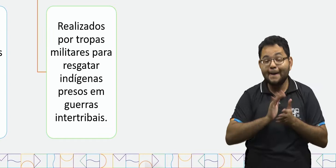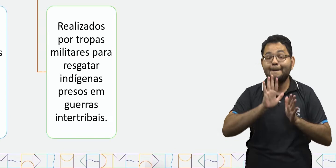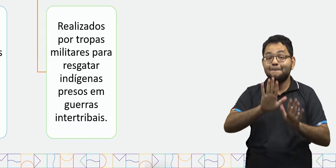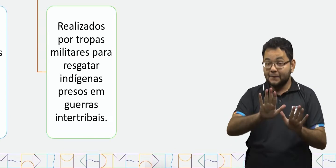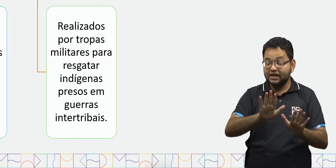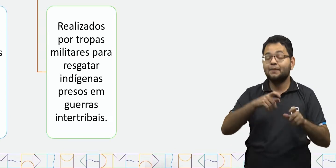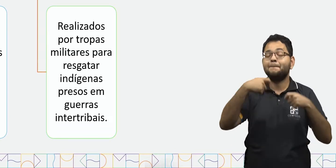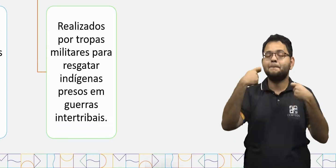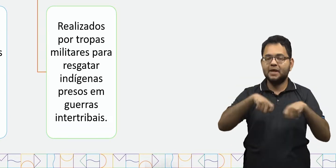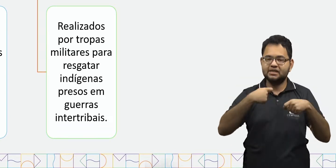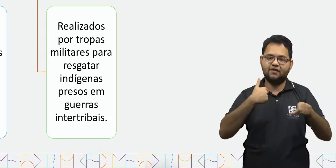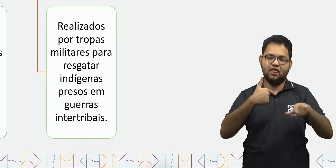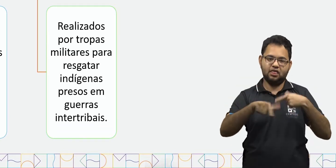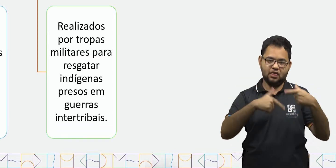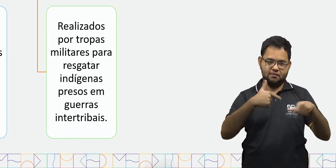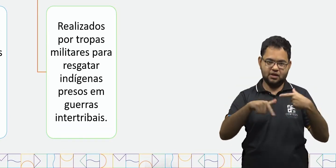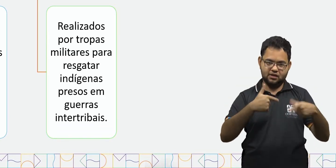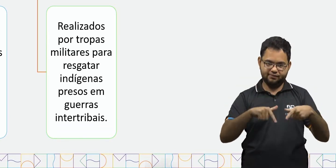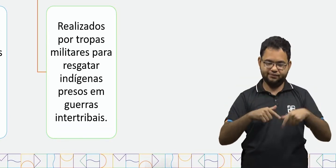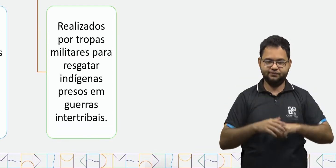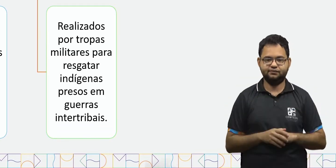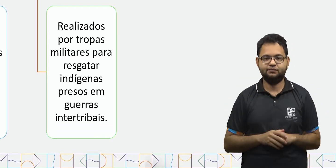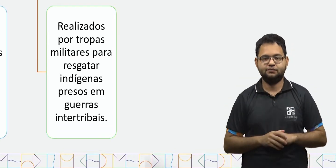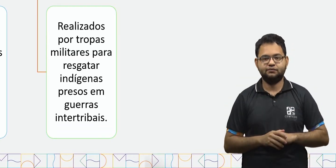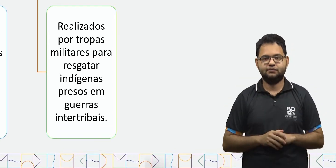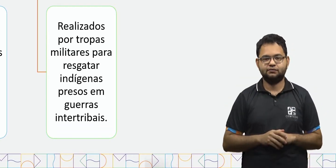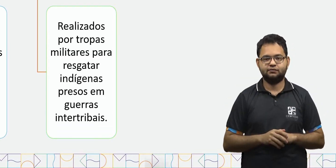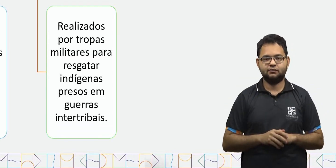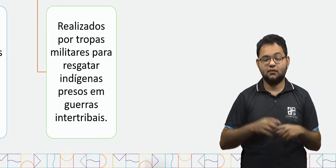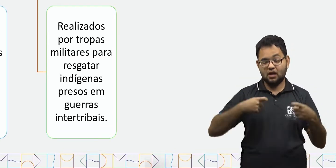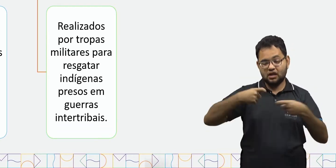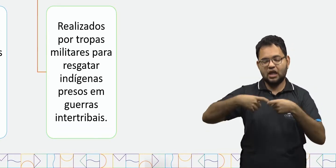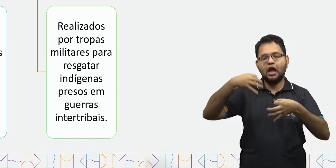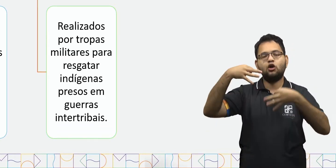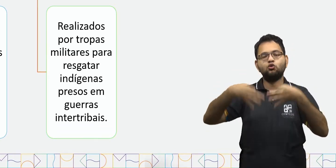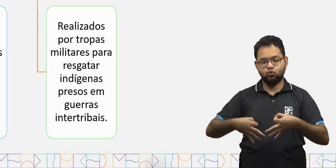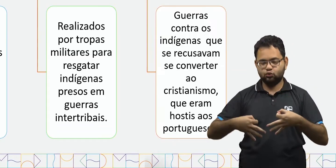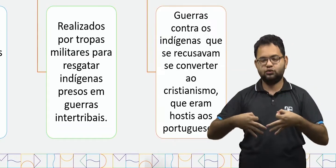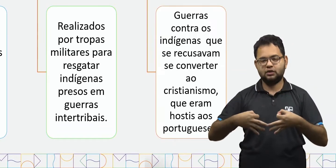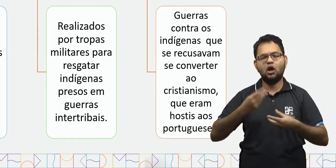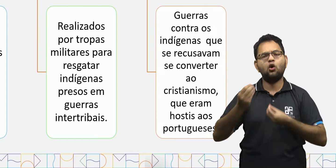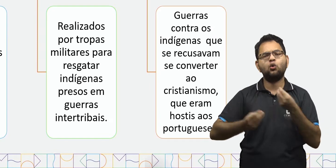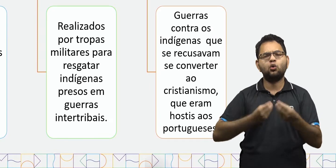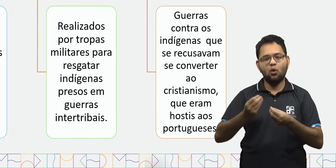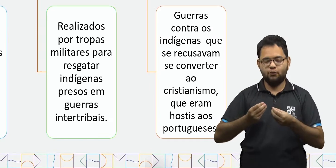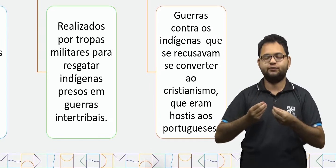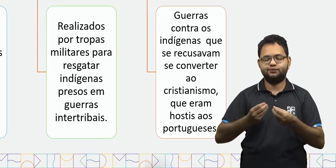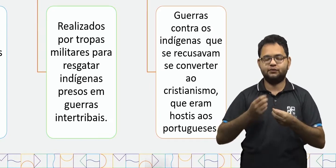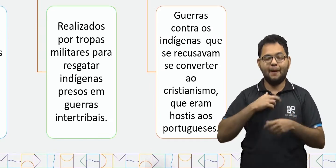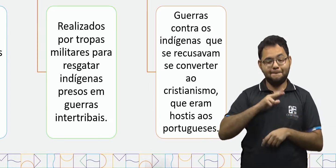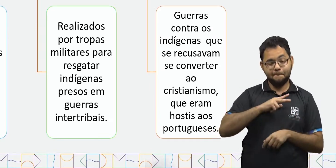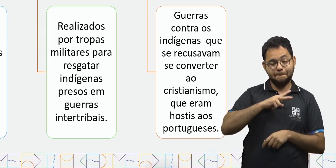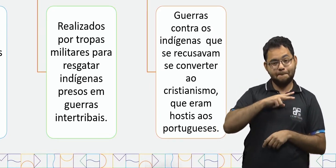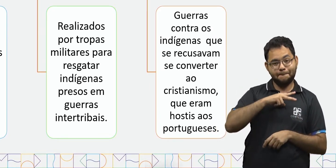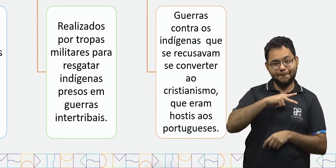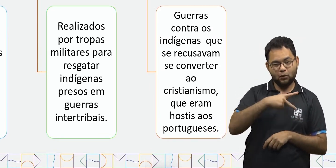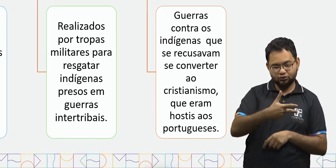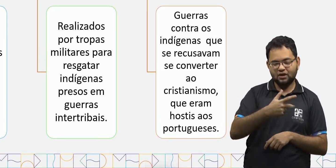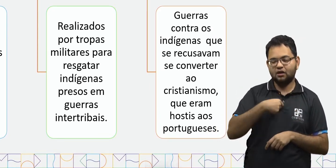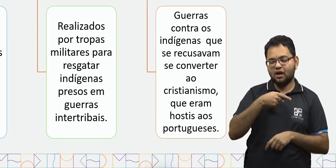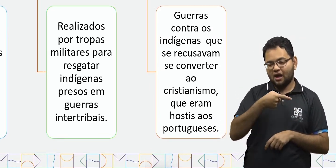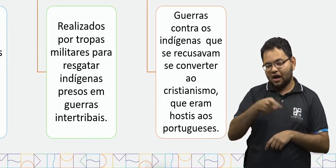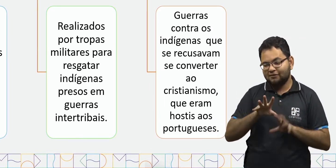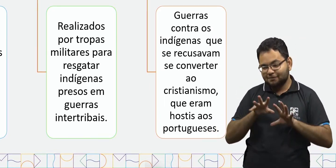resgate, o indígena era escravizado. As guerras justas davam-se contra os indígenas que se recusavam